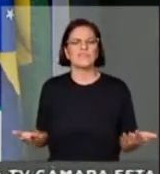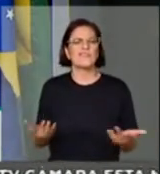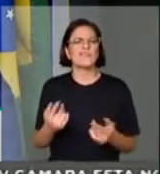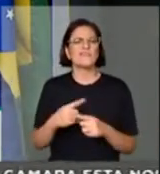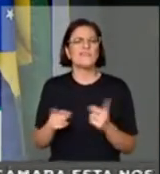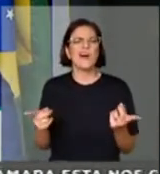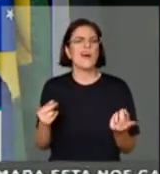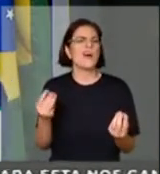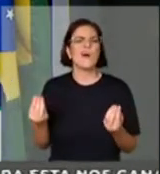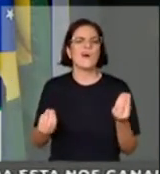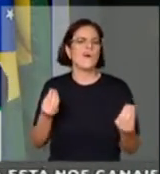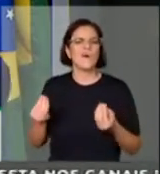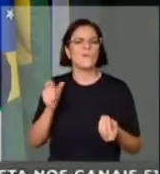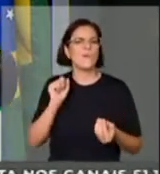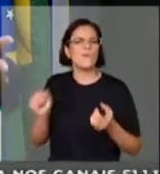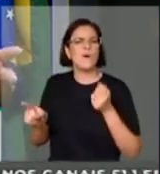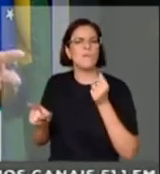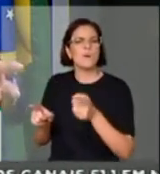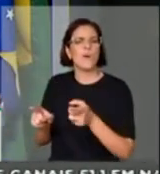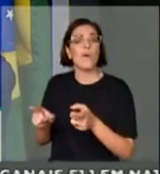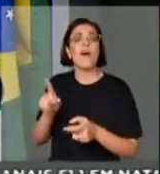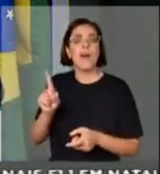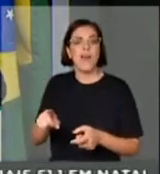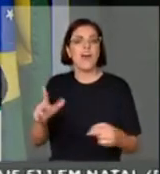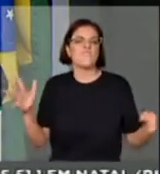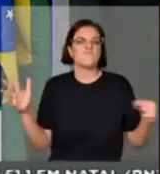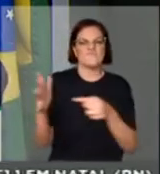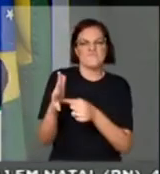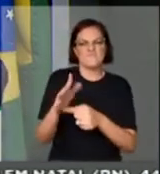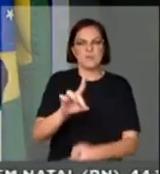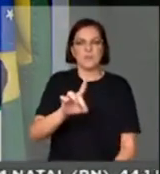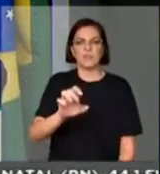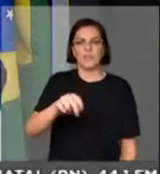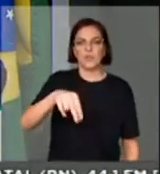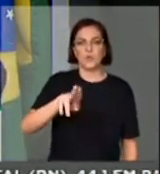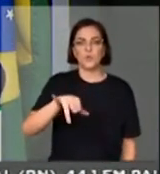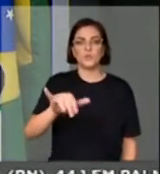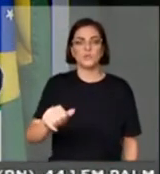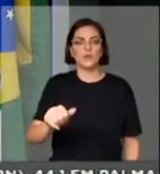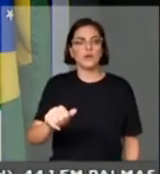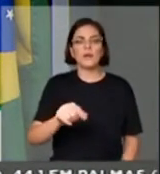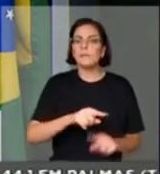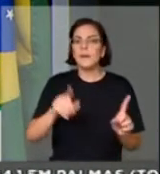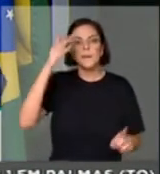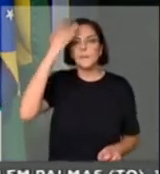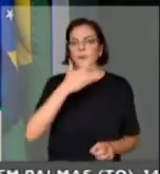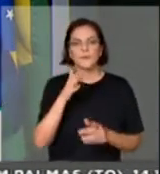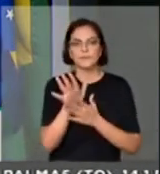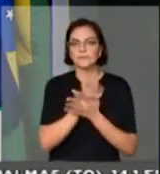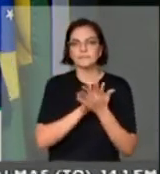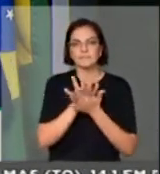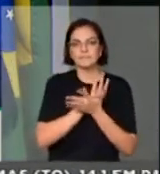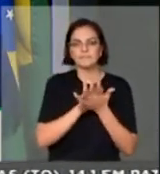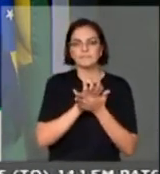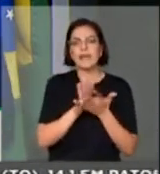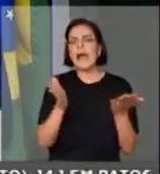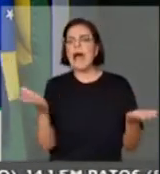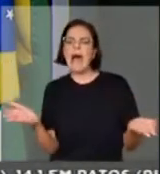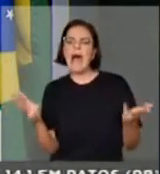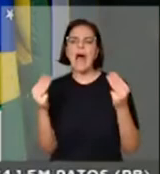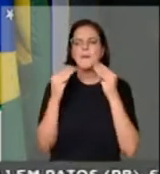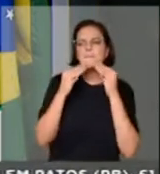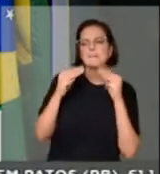através de denúncias vazias, de supostas mensagens que foram